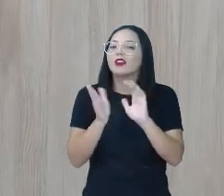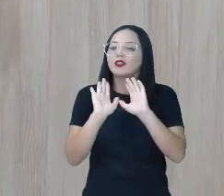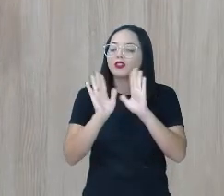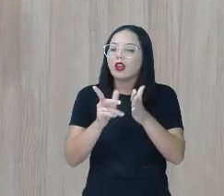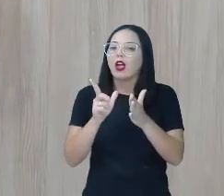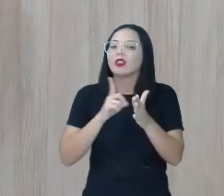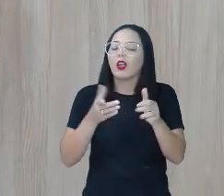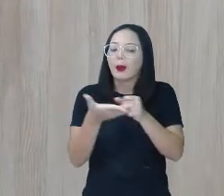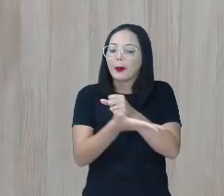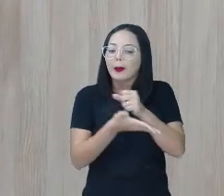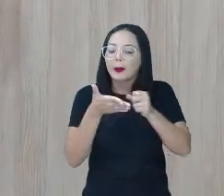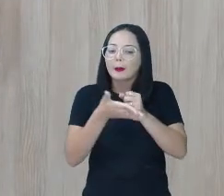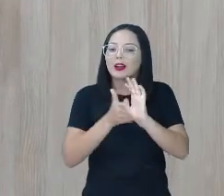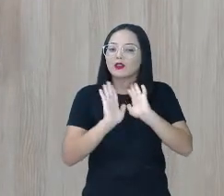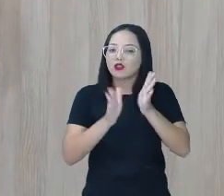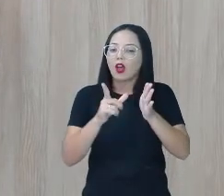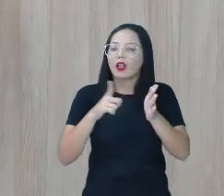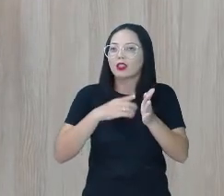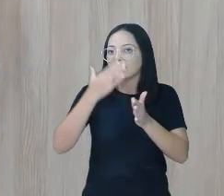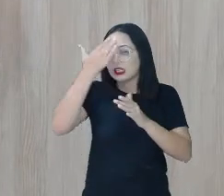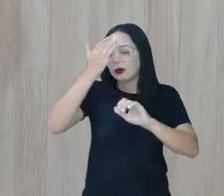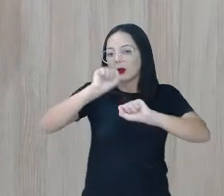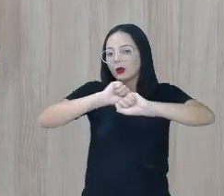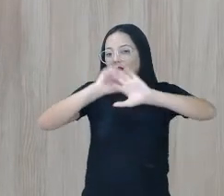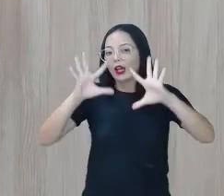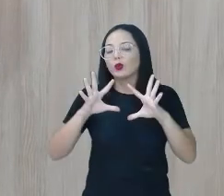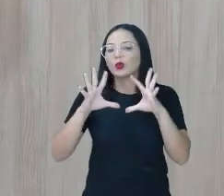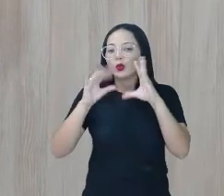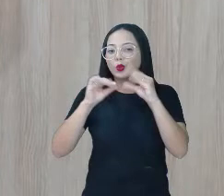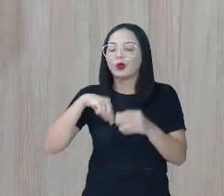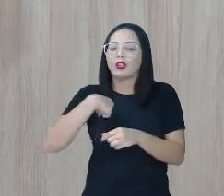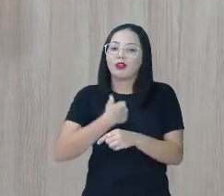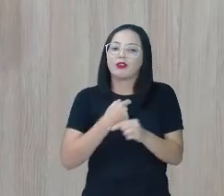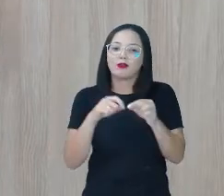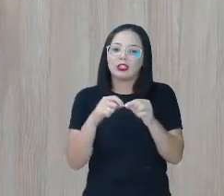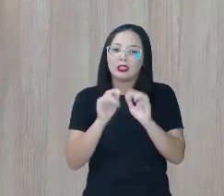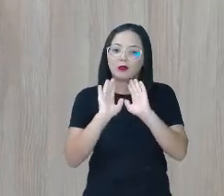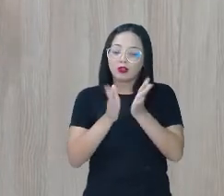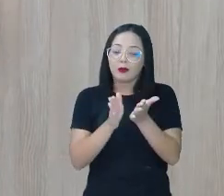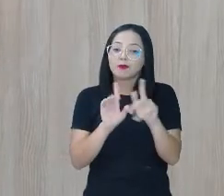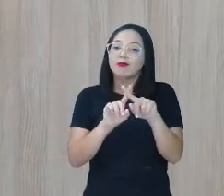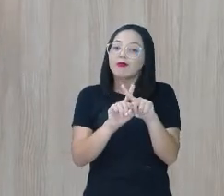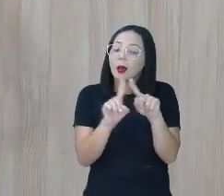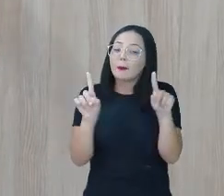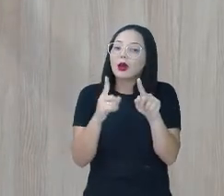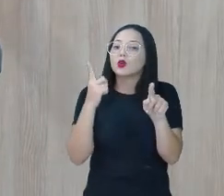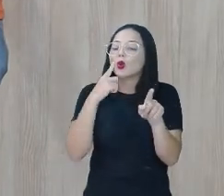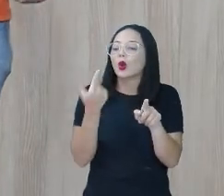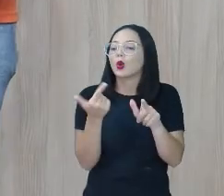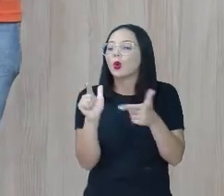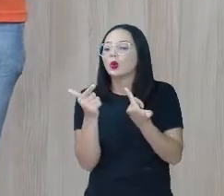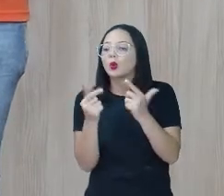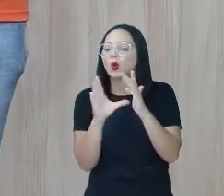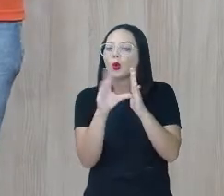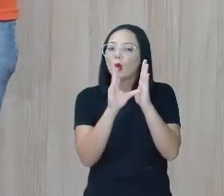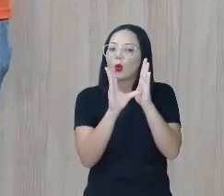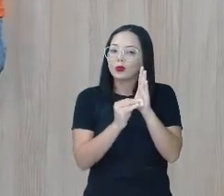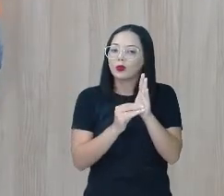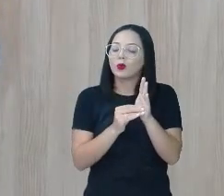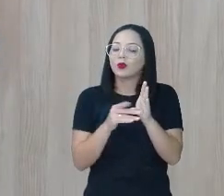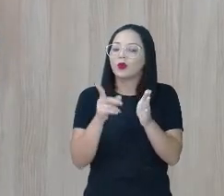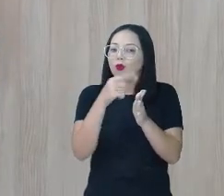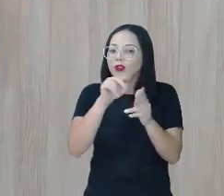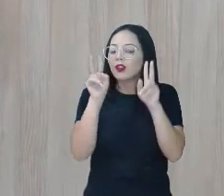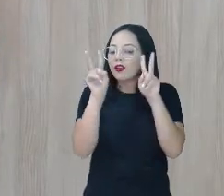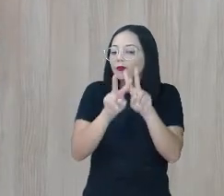aí uma base, você já tem uma noção de tudo que estamos fazendo, certo? Sendo que, em outros assuntos, você estava